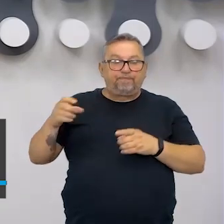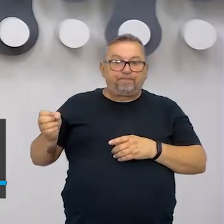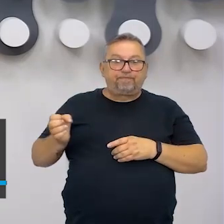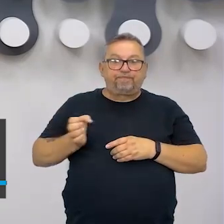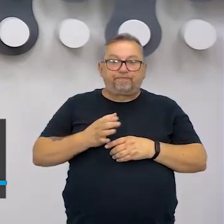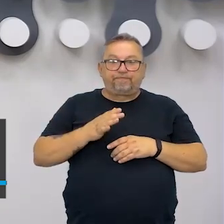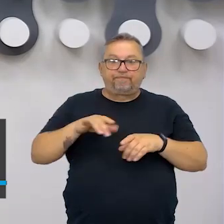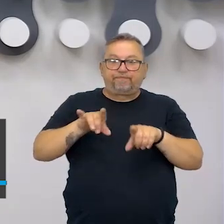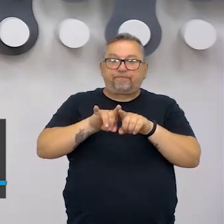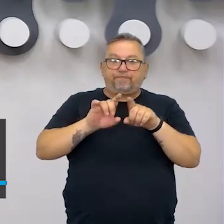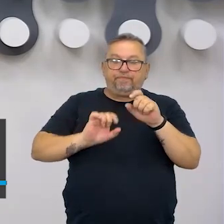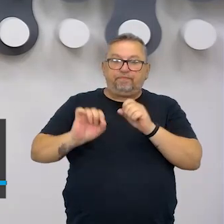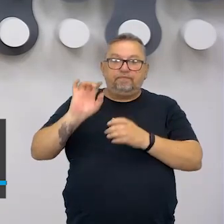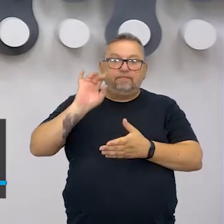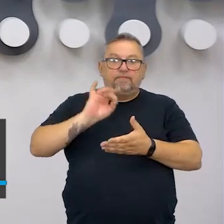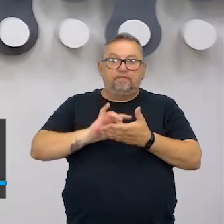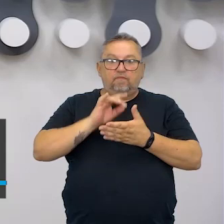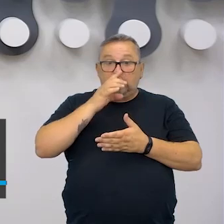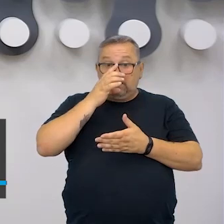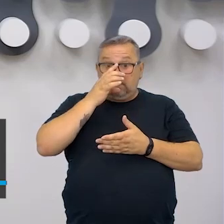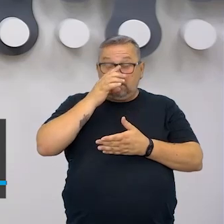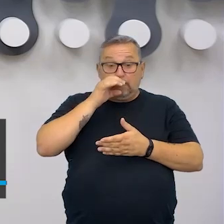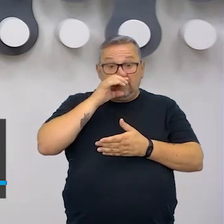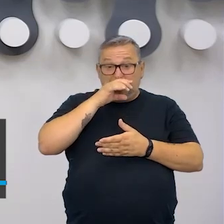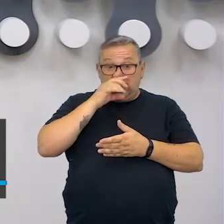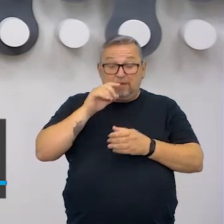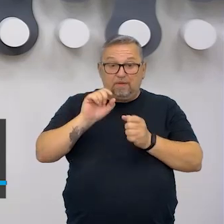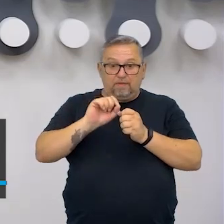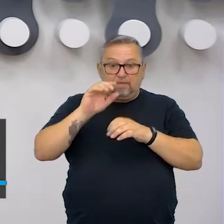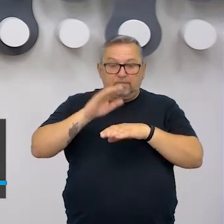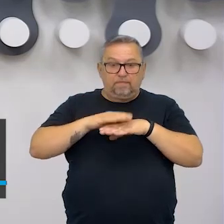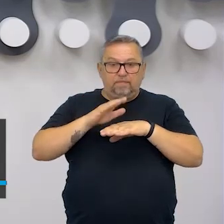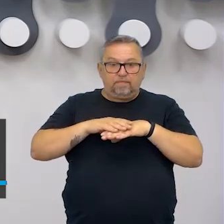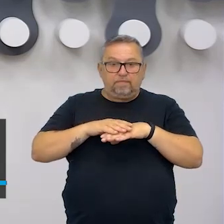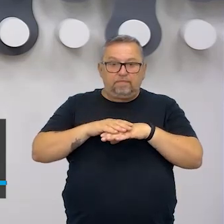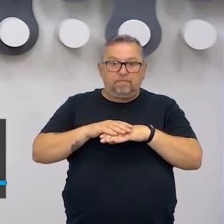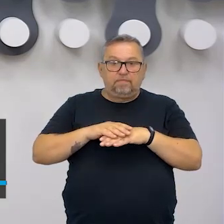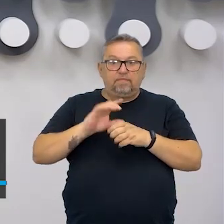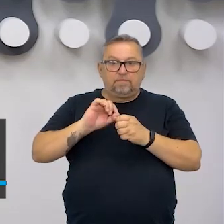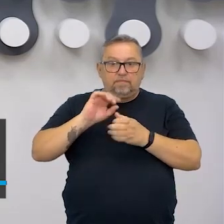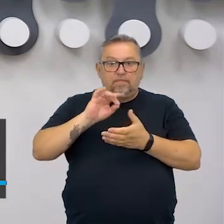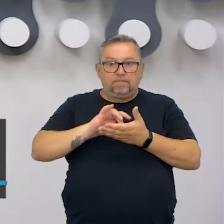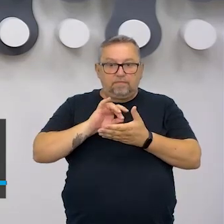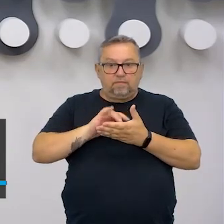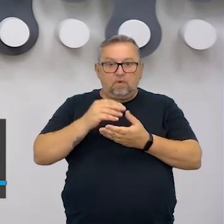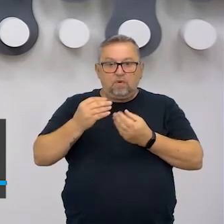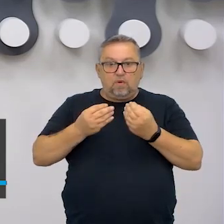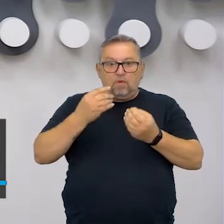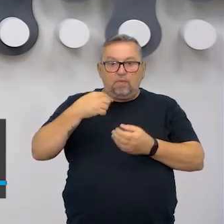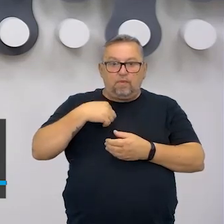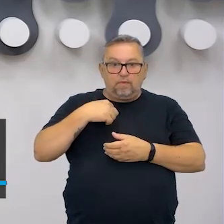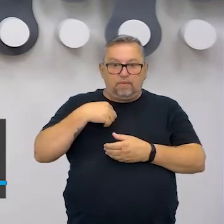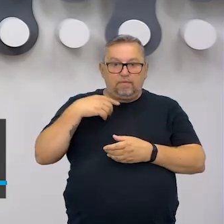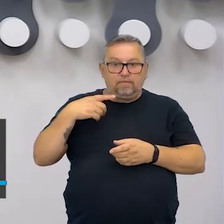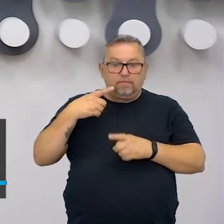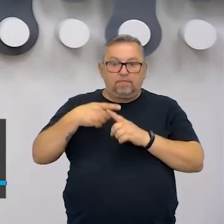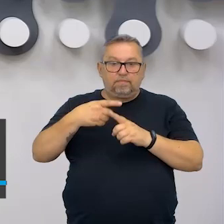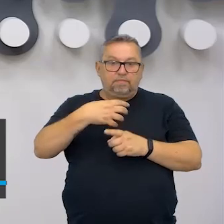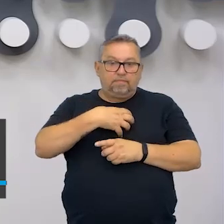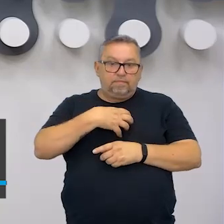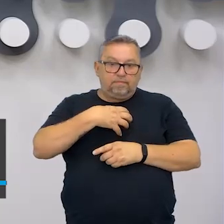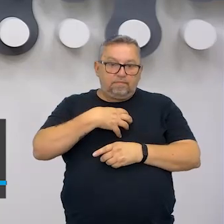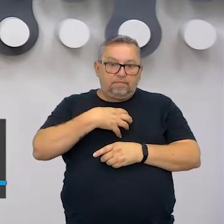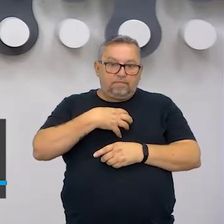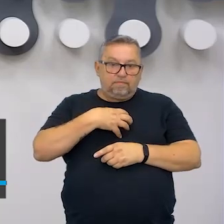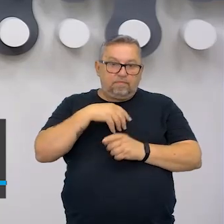atualizando essa realidade, eu vou refazer essa realidade no modo como eu me comporto,